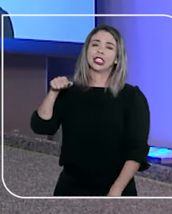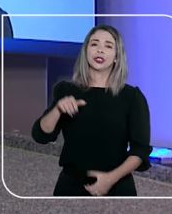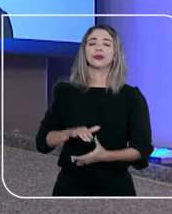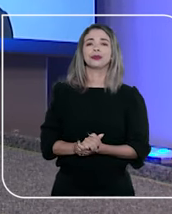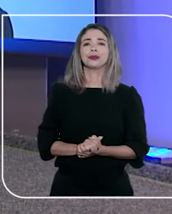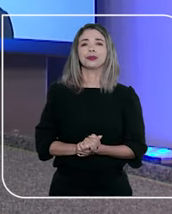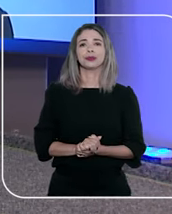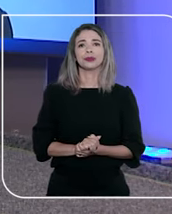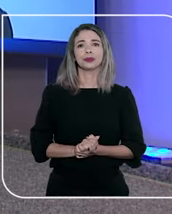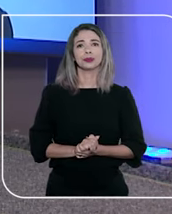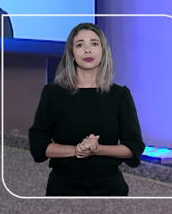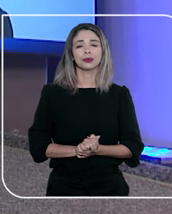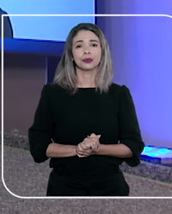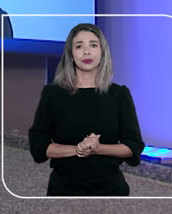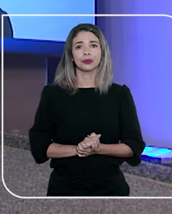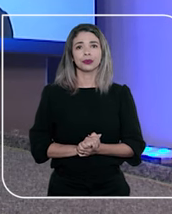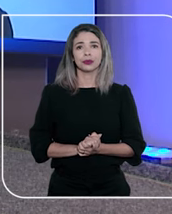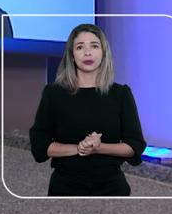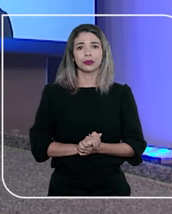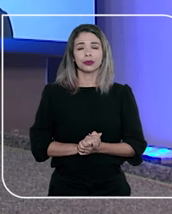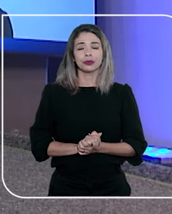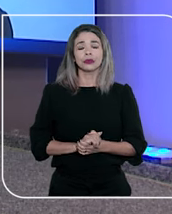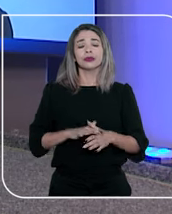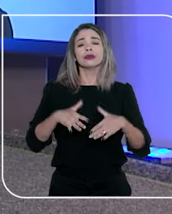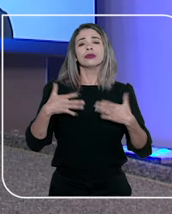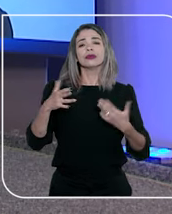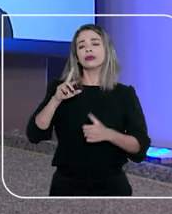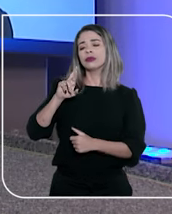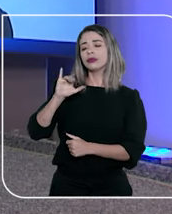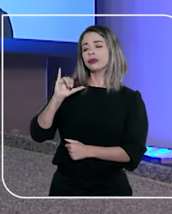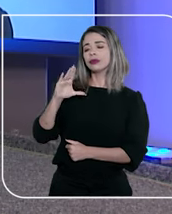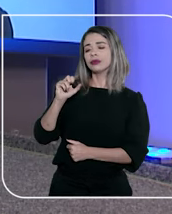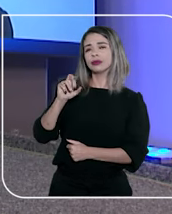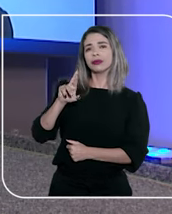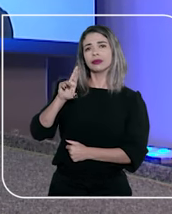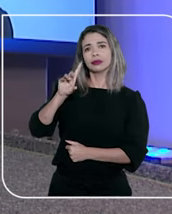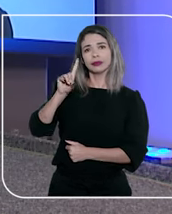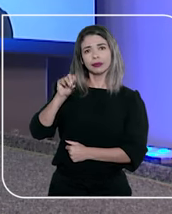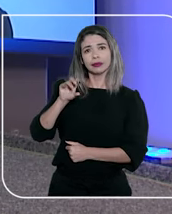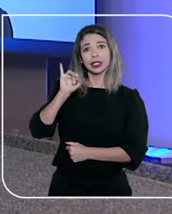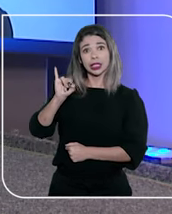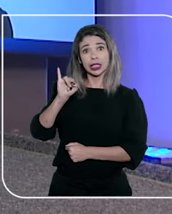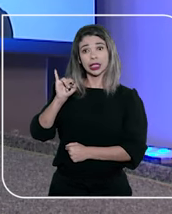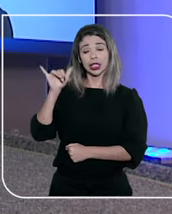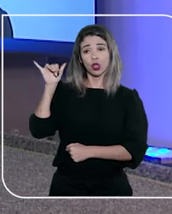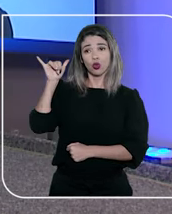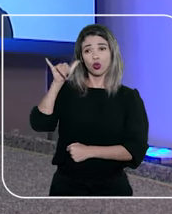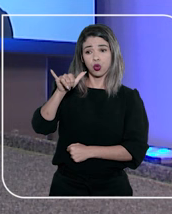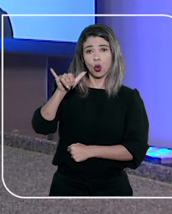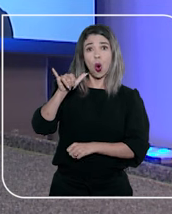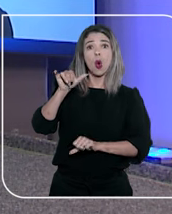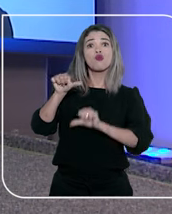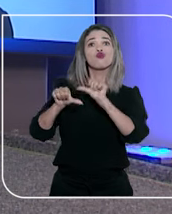E... Doutor Ricardo, quando existe uma mudança de rota de um voo direto para um percurso com escala ou